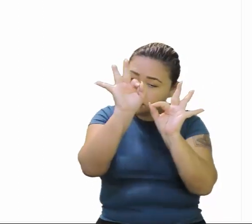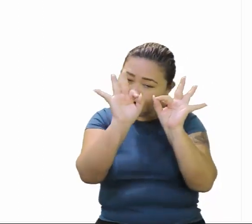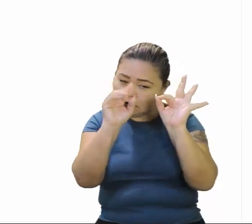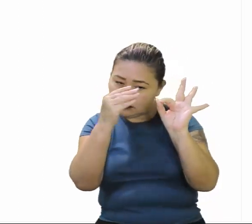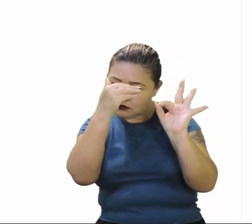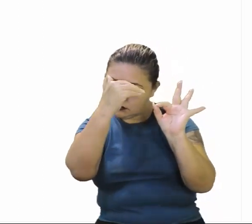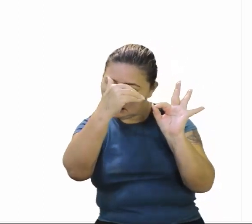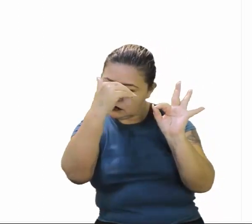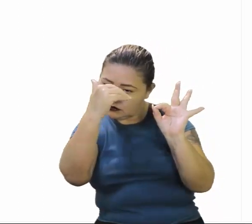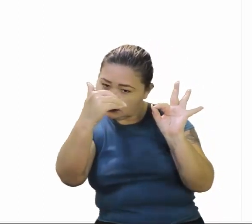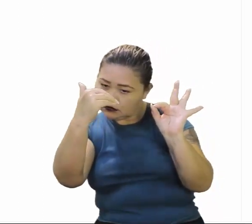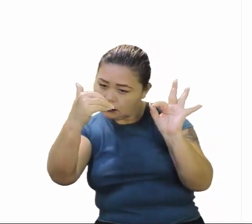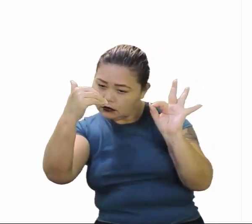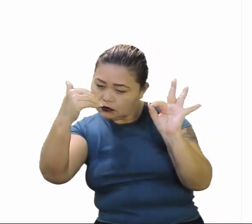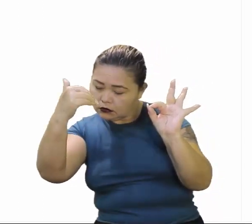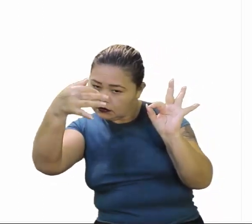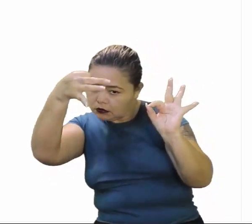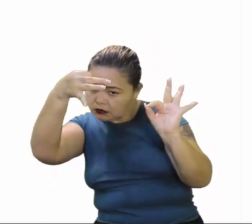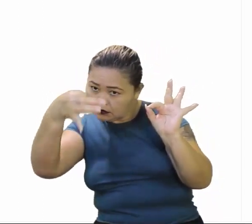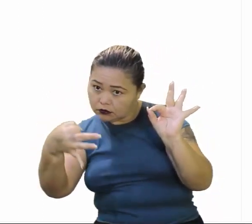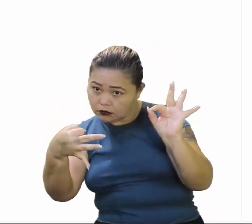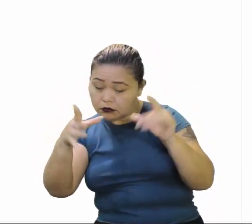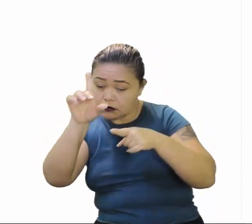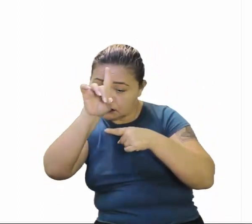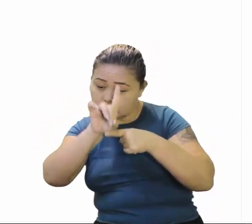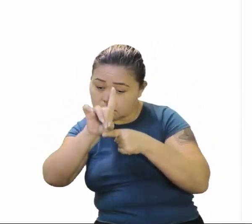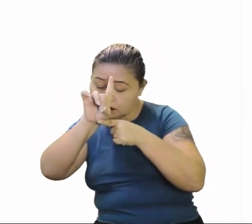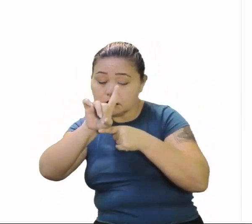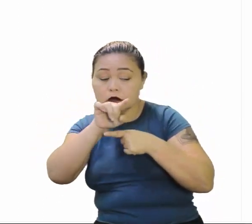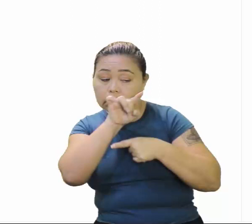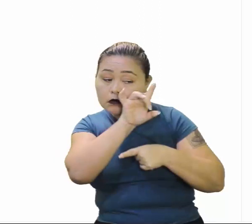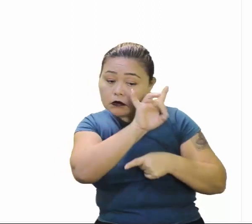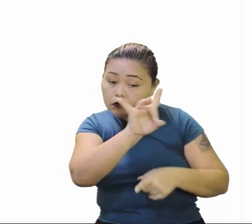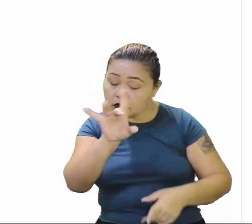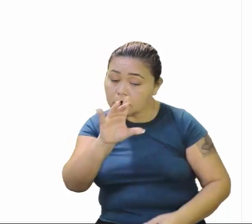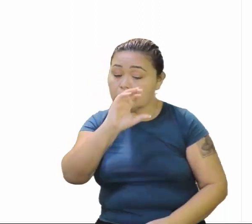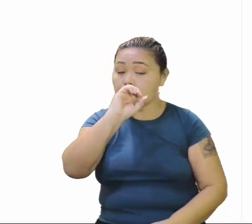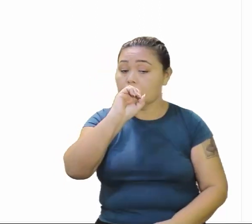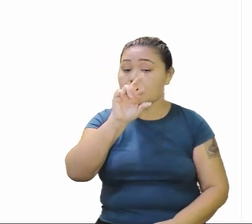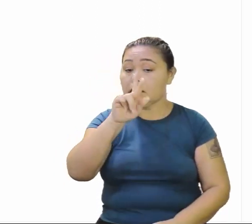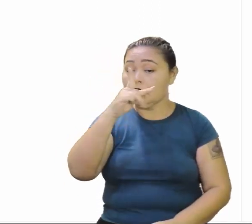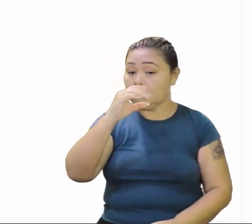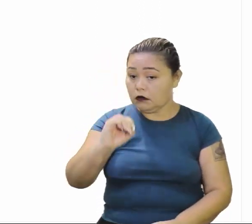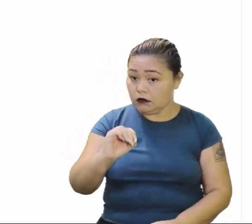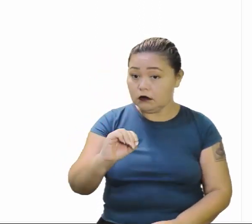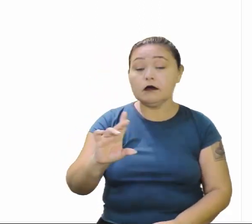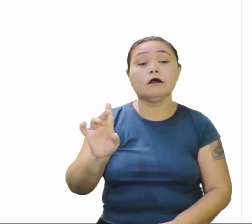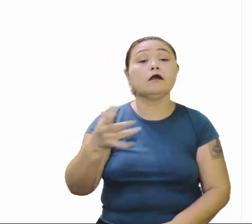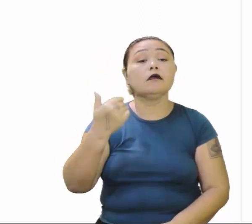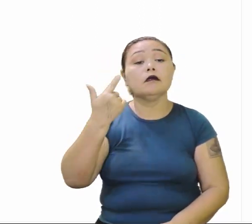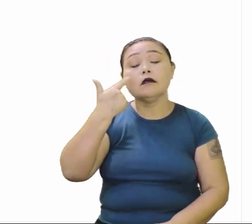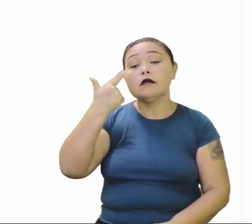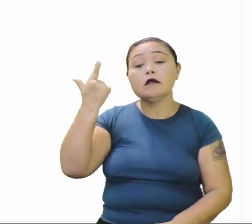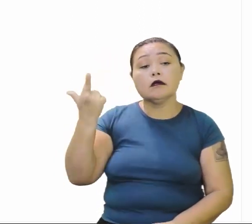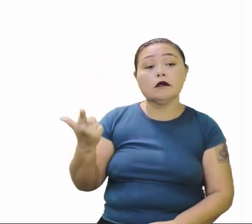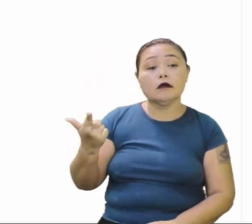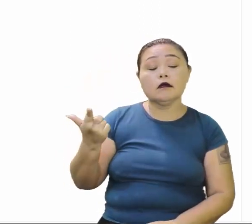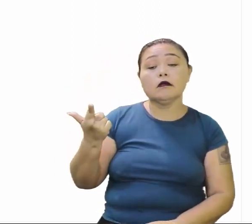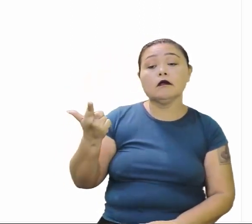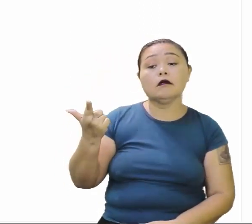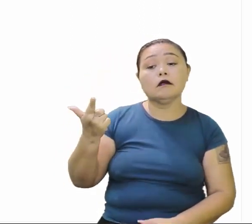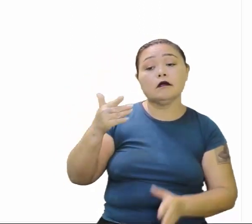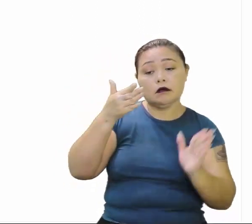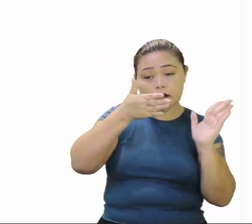sequência corretamente a densidade desses corpos da seguinte maneira. Então, observando as alternativas,